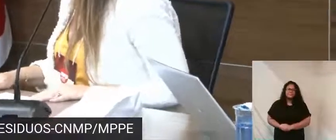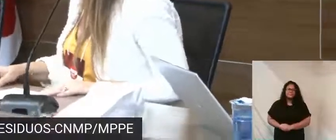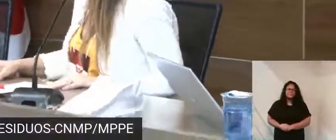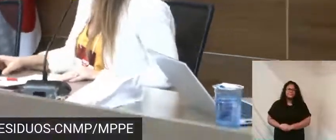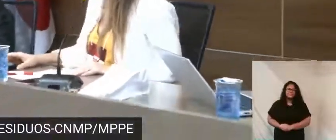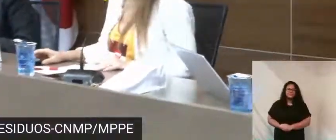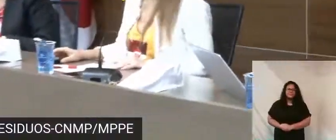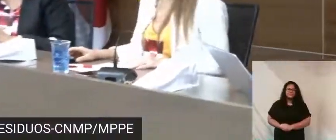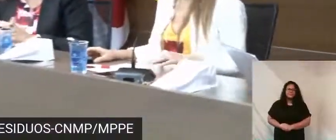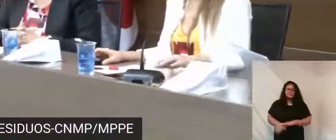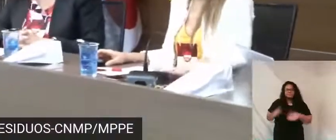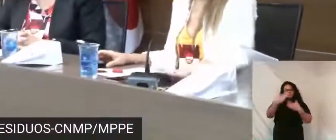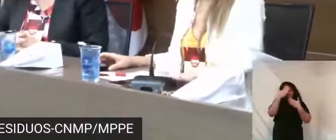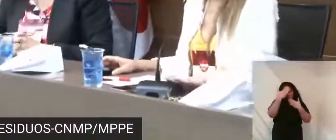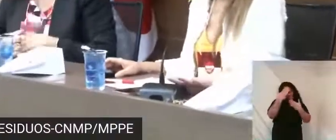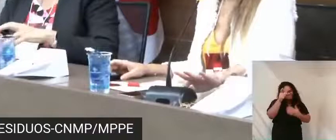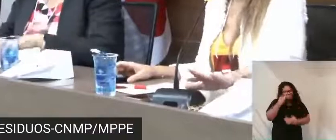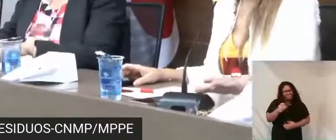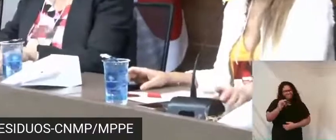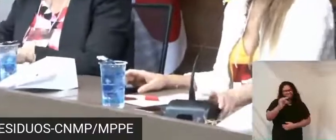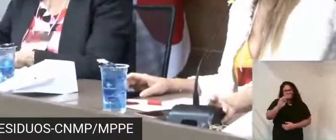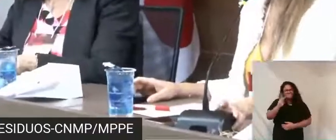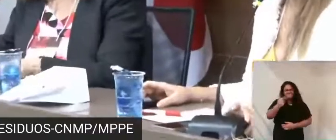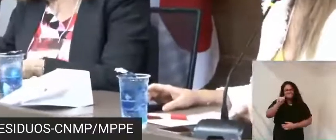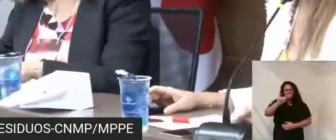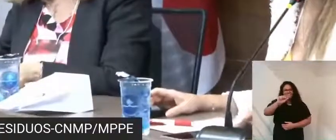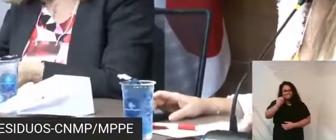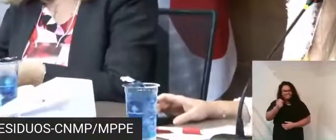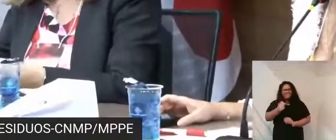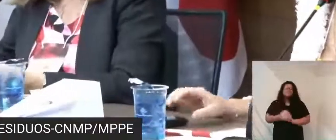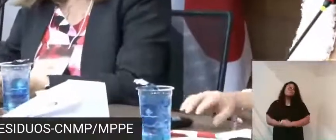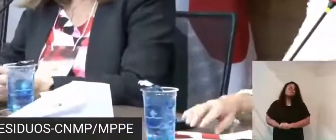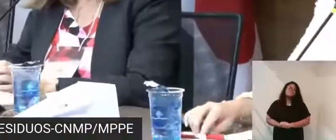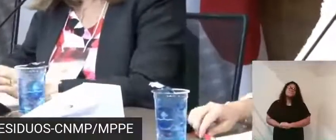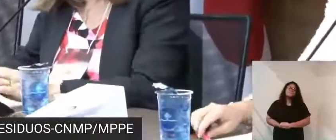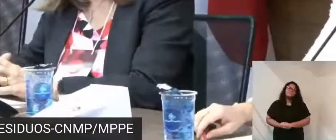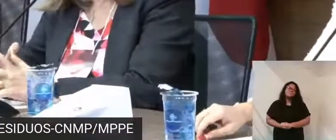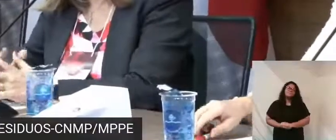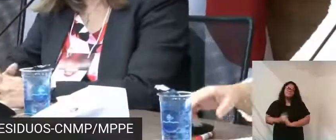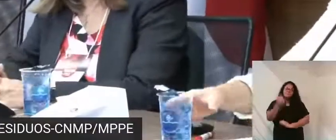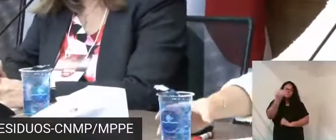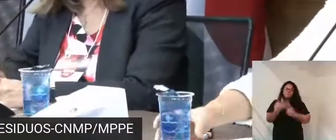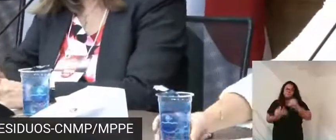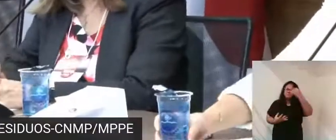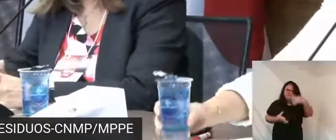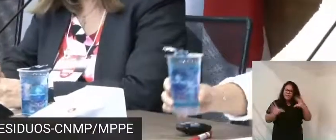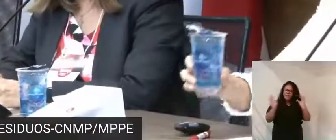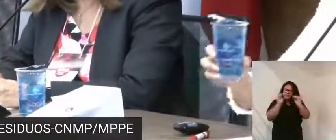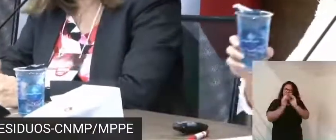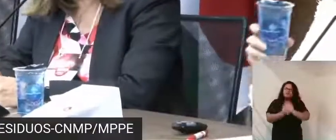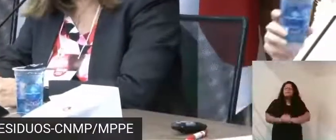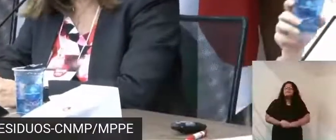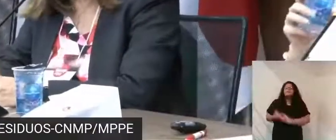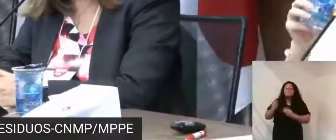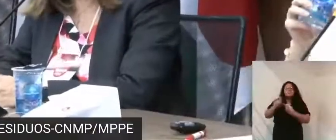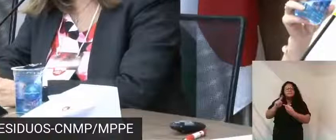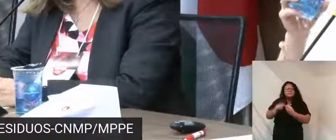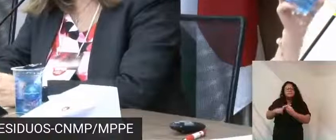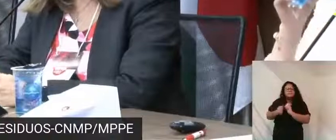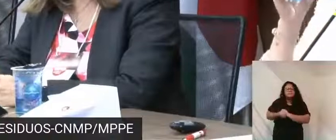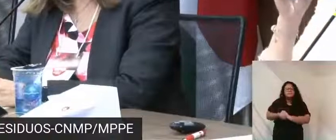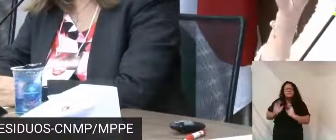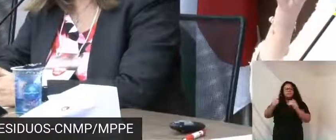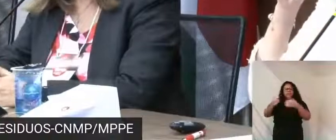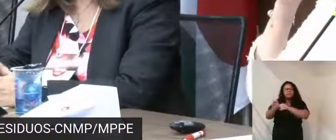Muito obrigada, doutora Thais, pelas suas informações e que traz todo esse conjunto, inclusive trazendo para o cenário a educação ambiental,